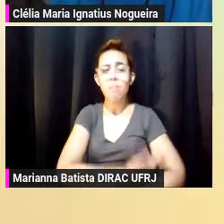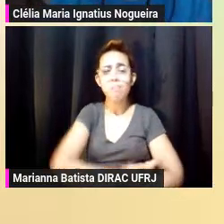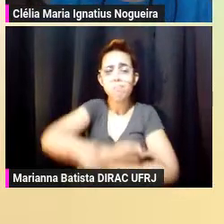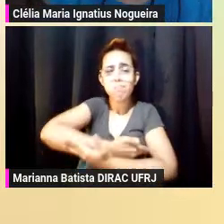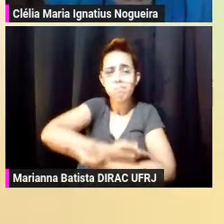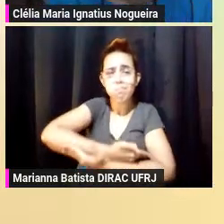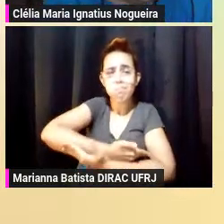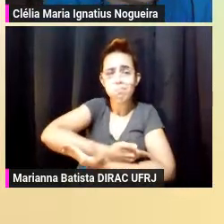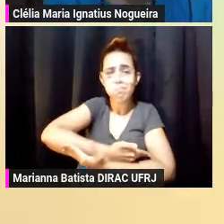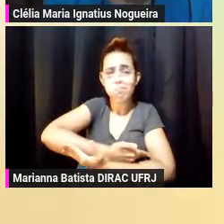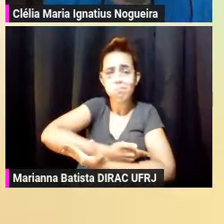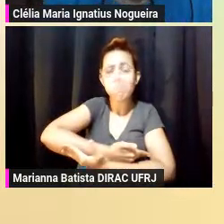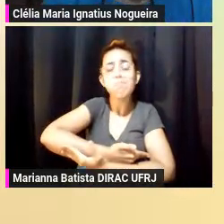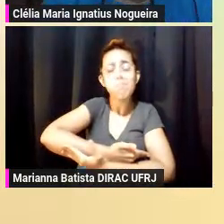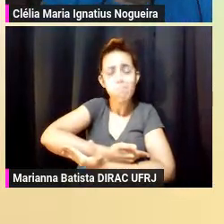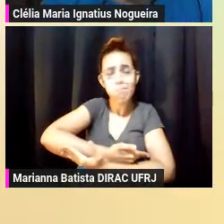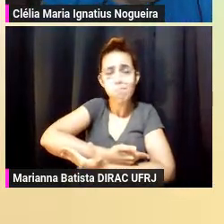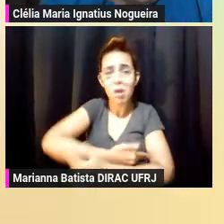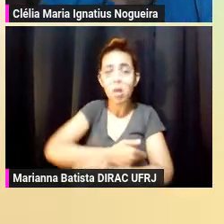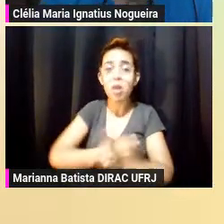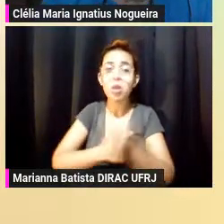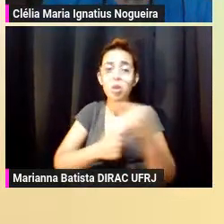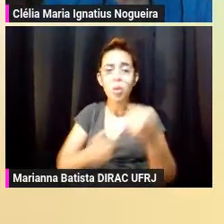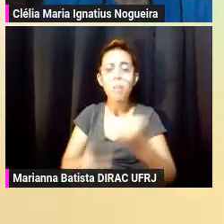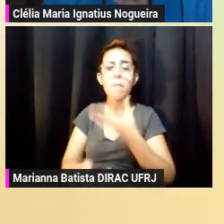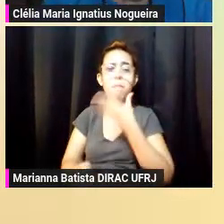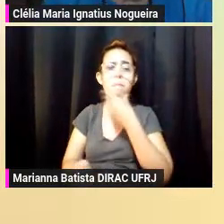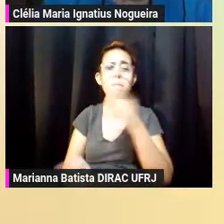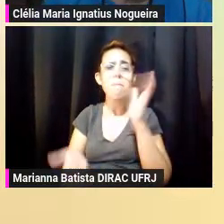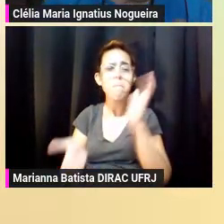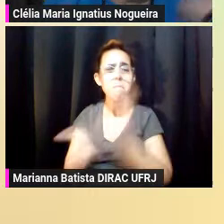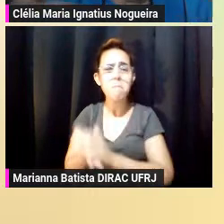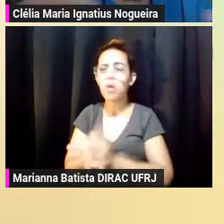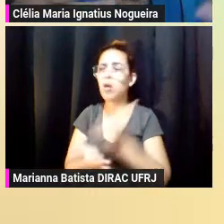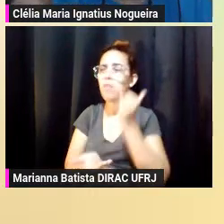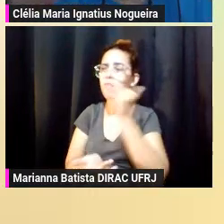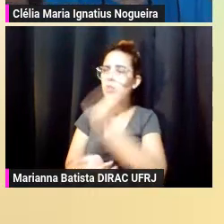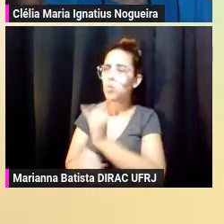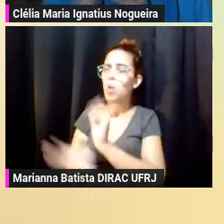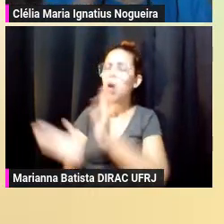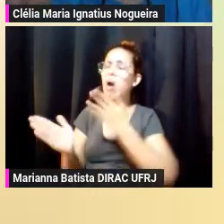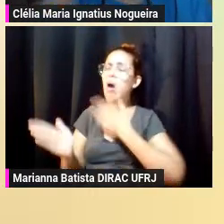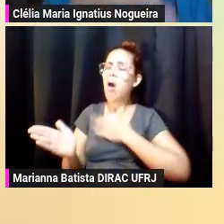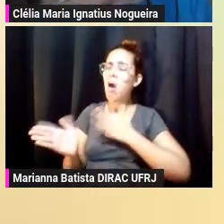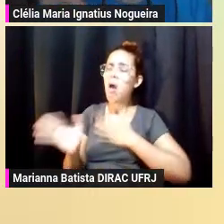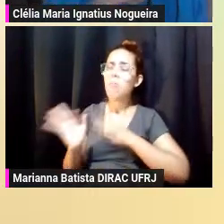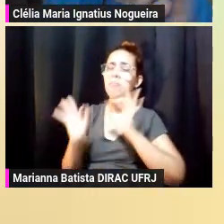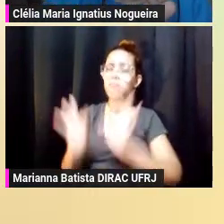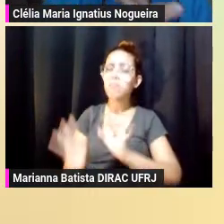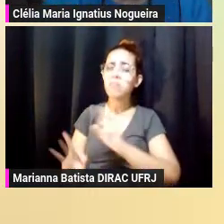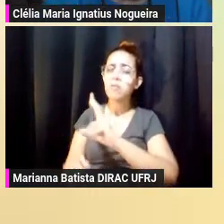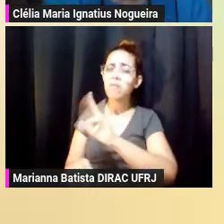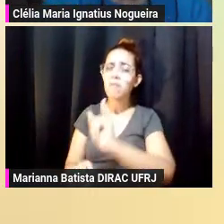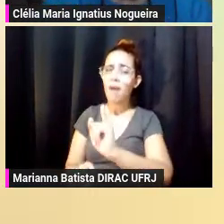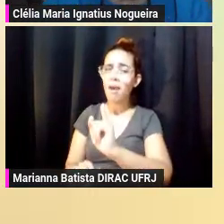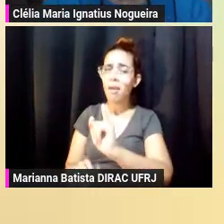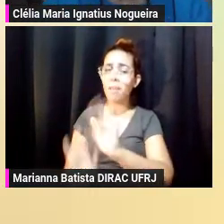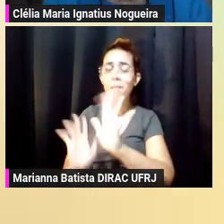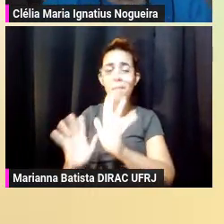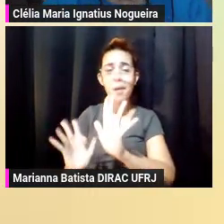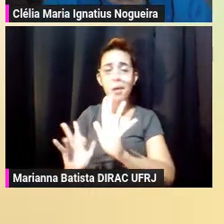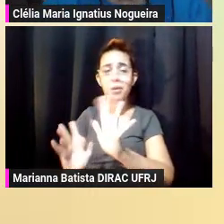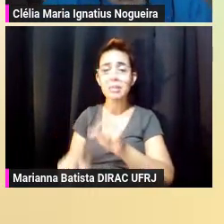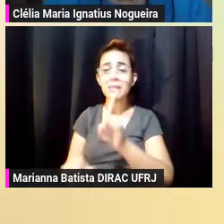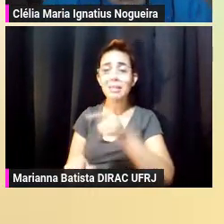dar conta, etc., etc. Não deu certo porque, de uma hora para outra, nós nos tornamos... Passa, por favor, o